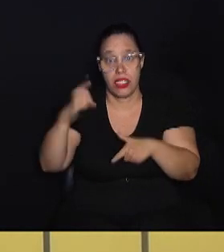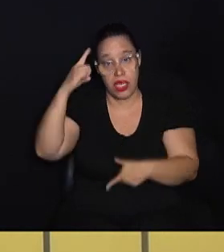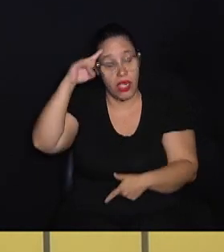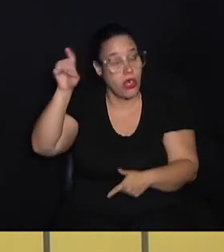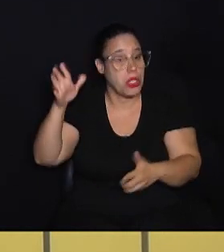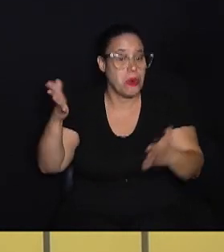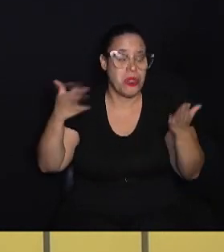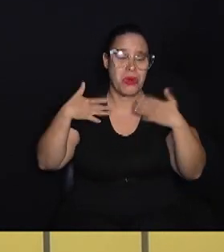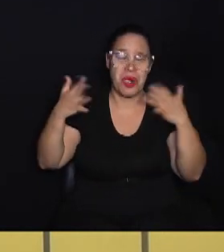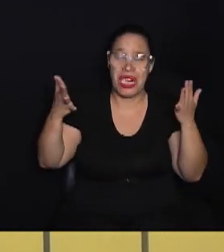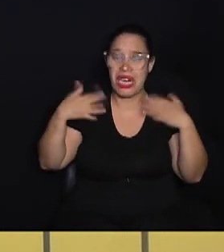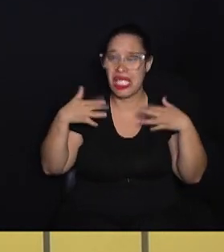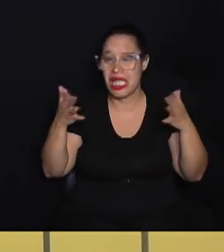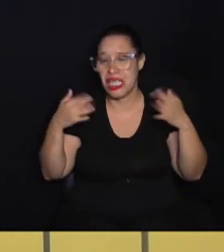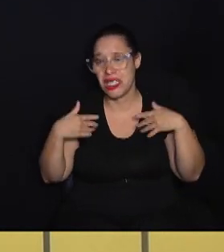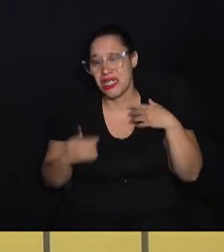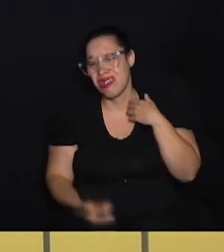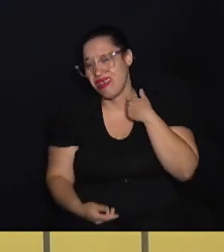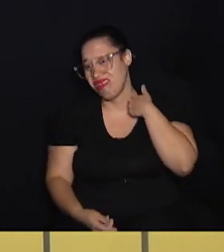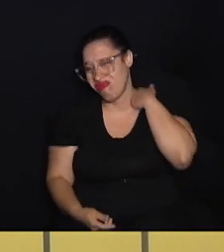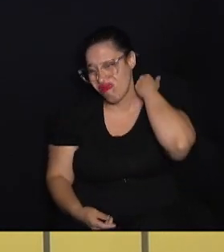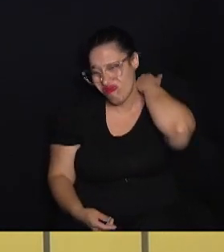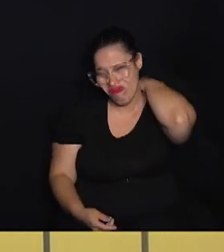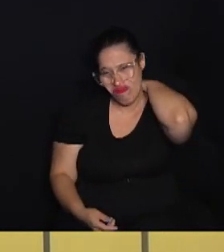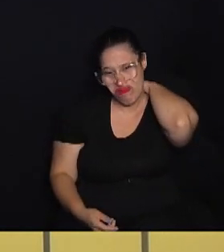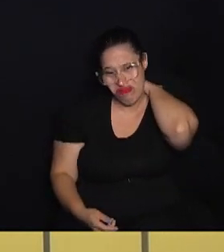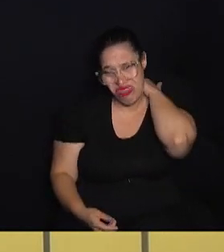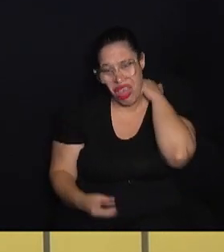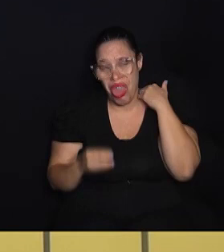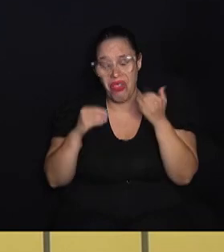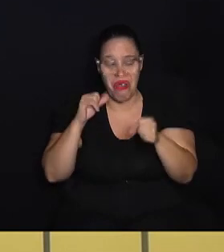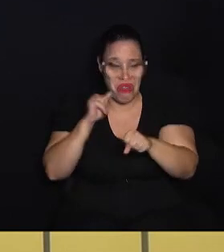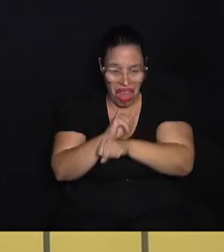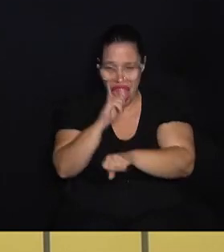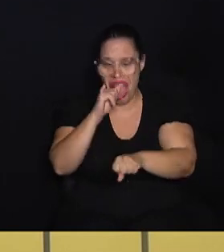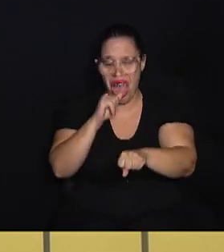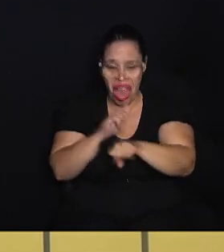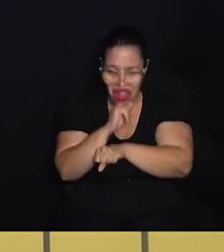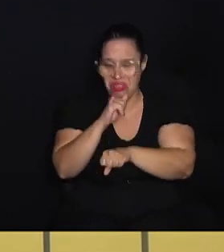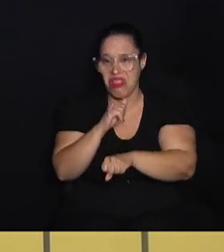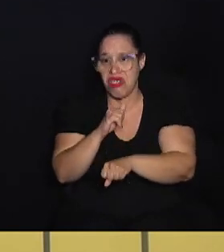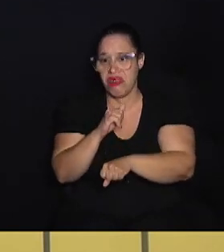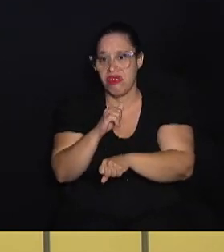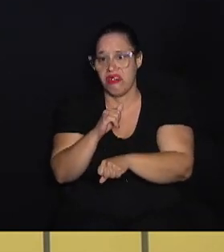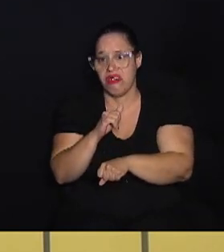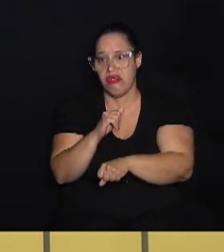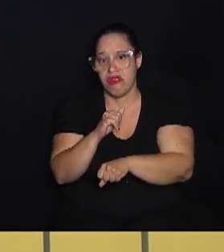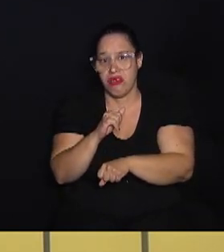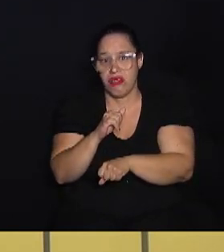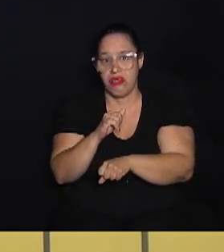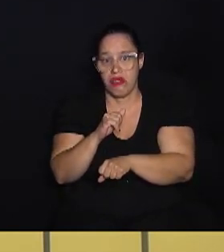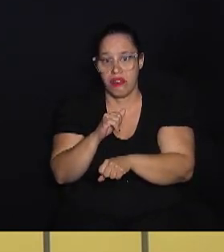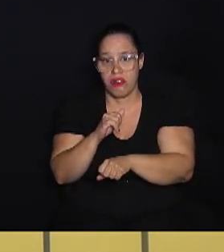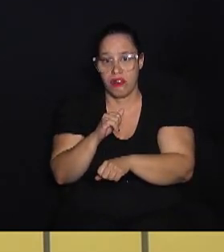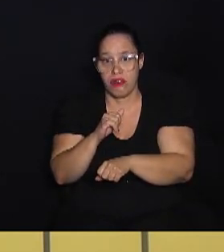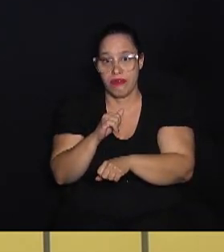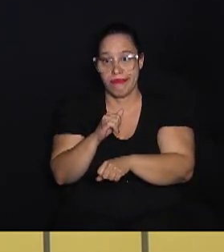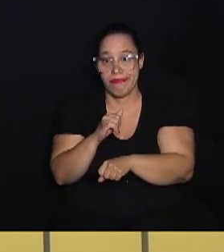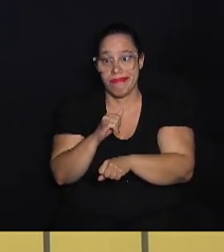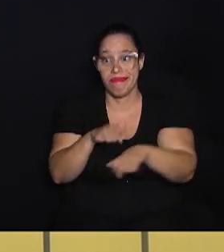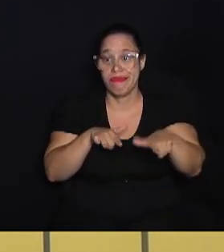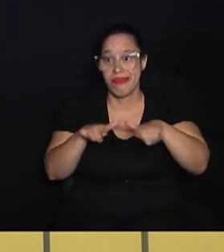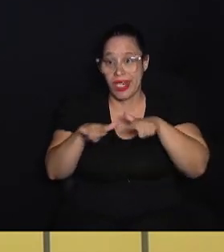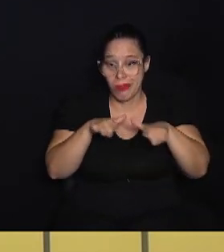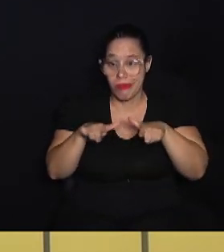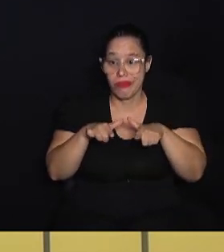muito quentes. Então, você ter faltas, então diminuir a frequência no